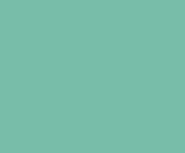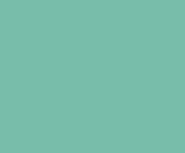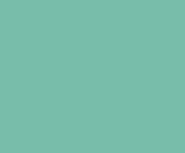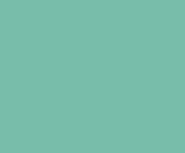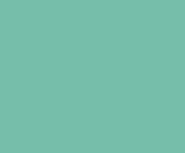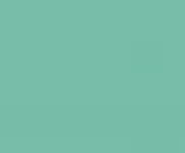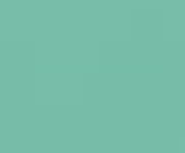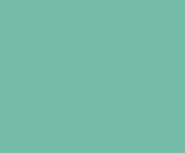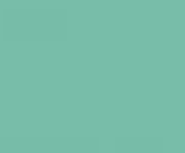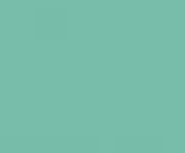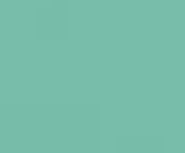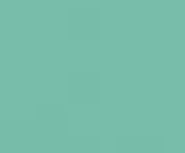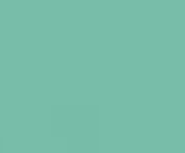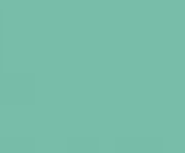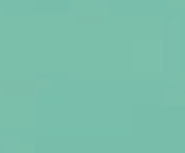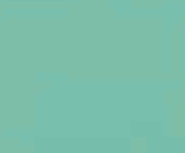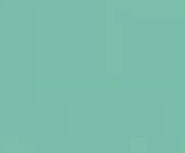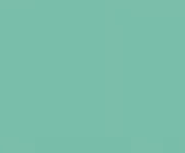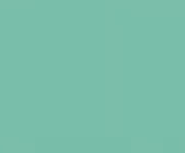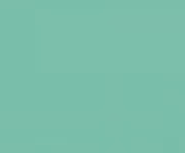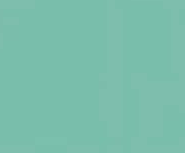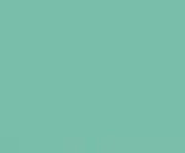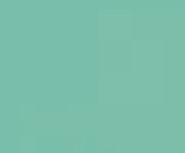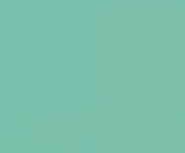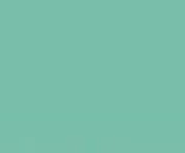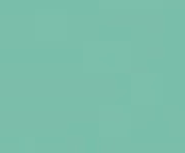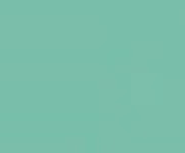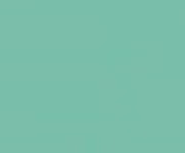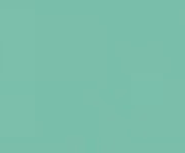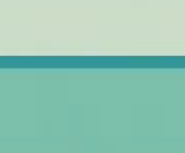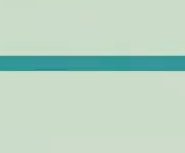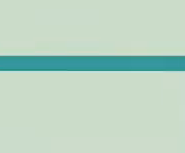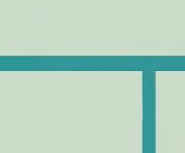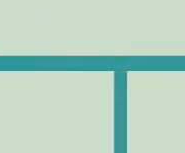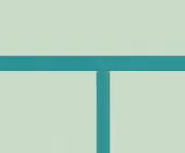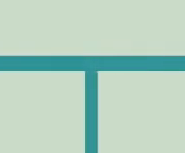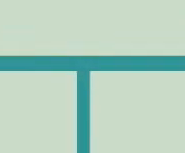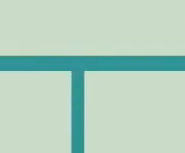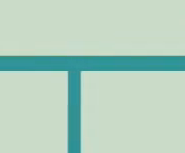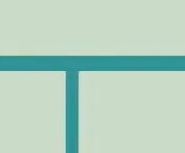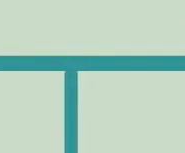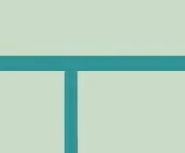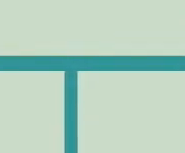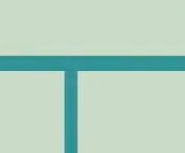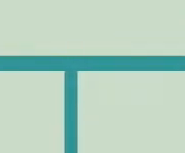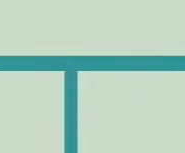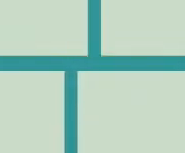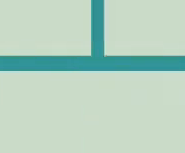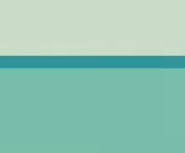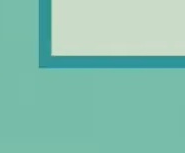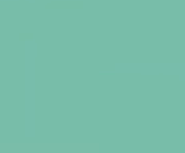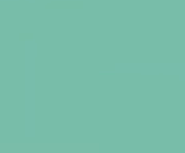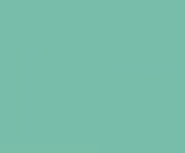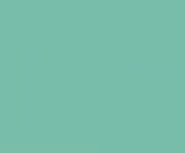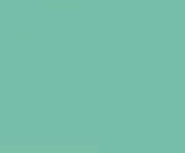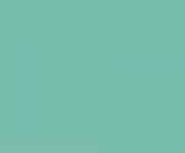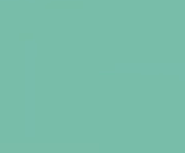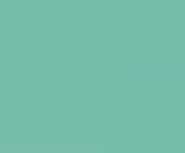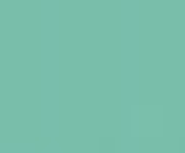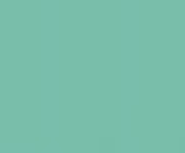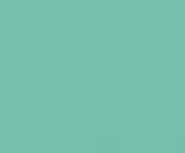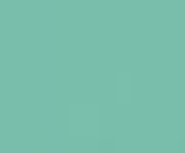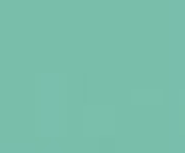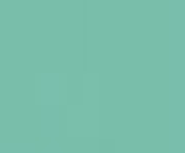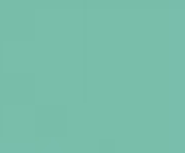recebe. Não contribua para a desinformação. A construção do trabalho seguro depende de todos